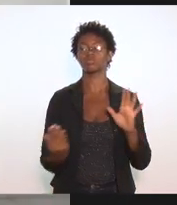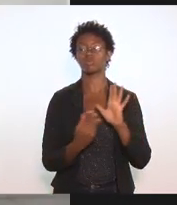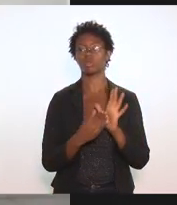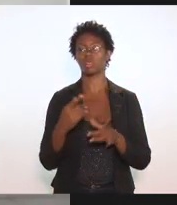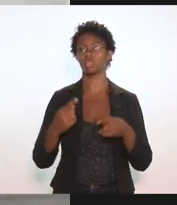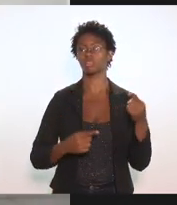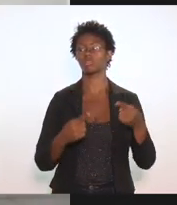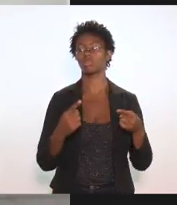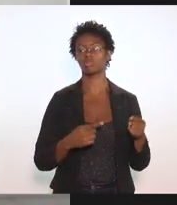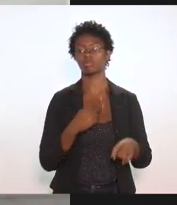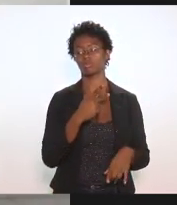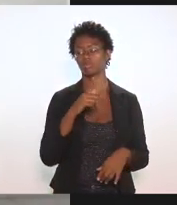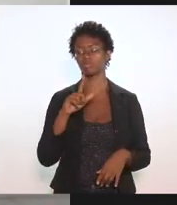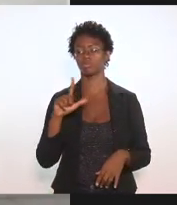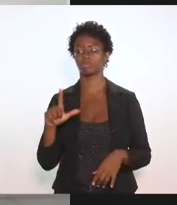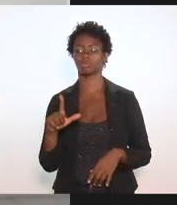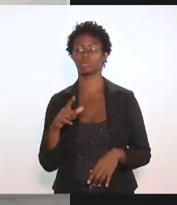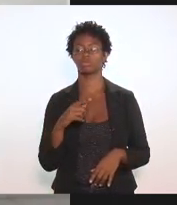projeto é